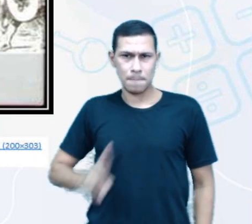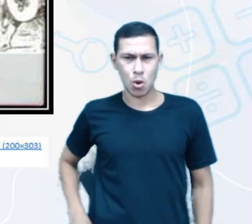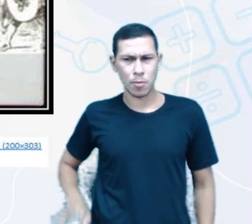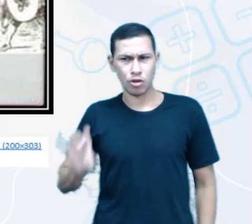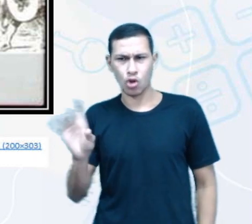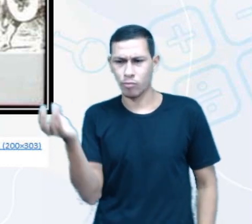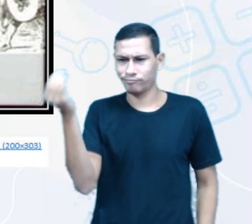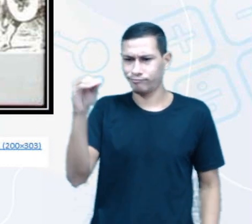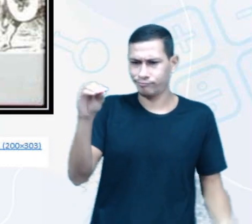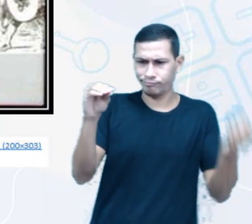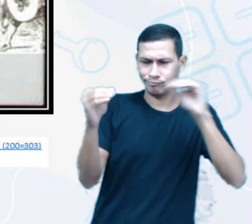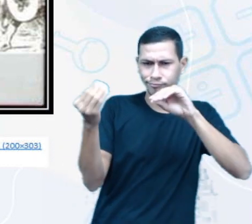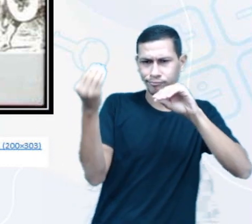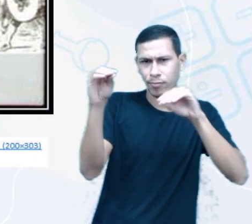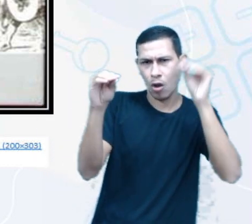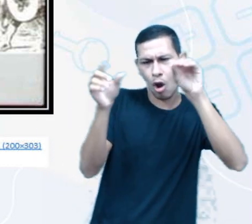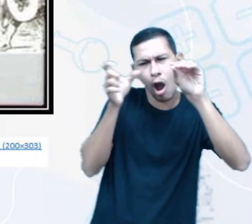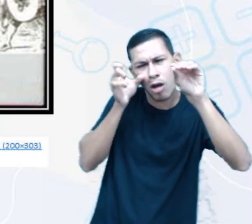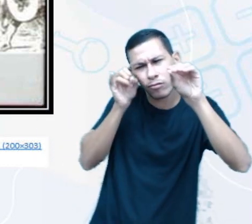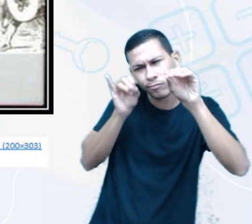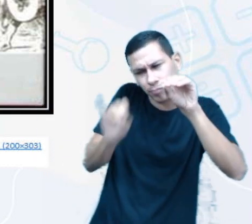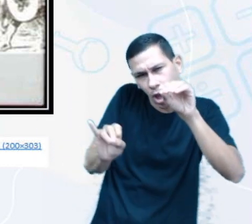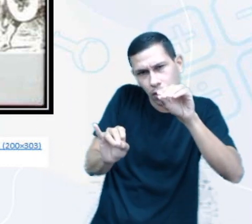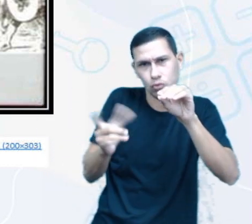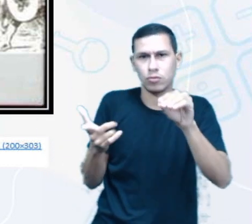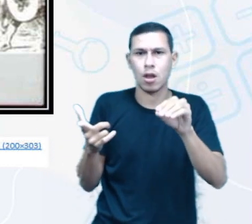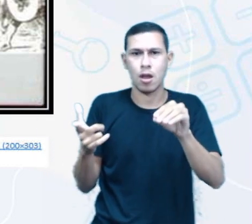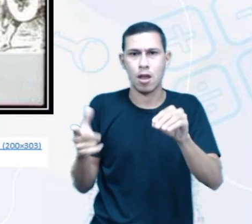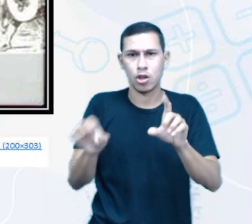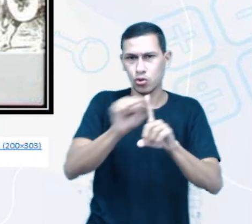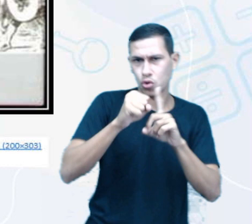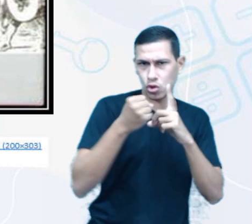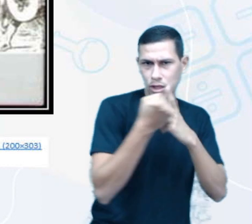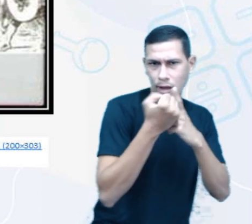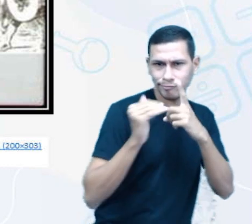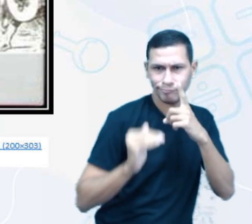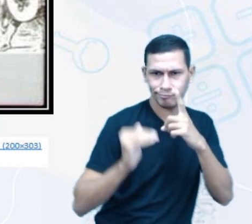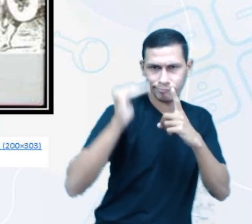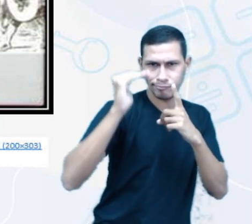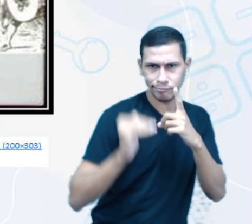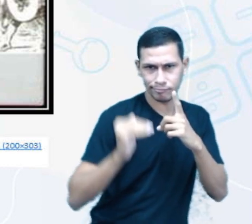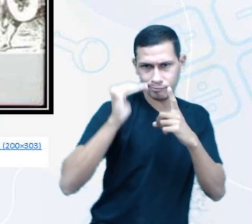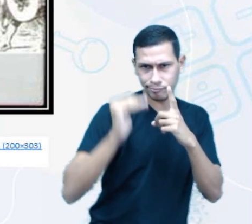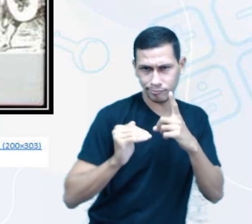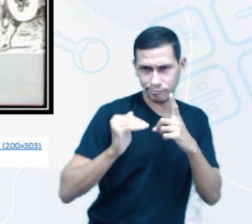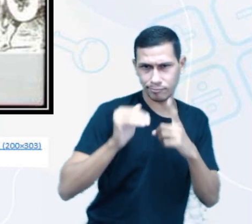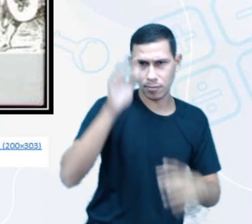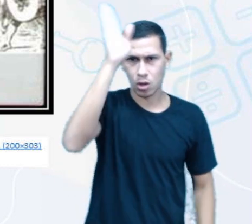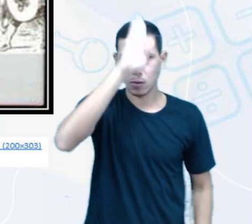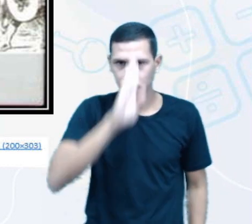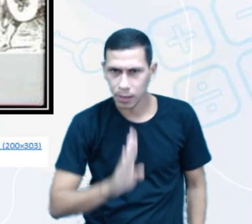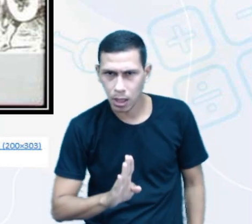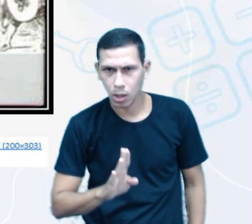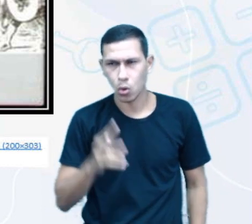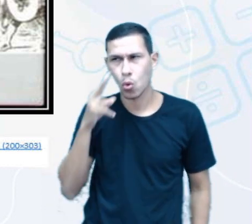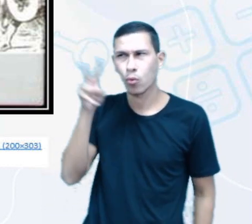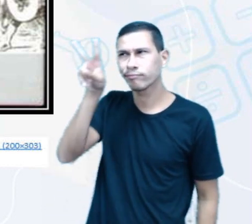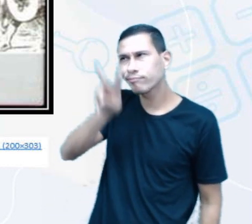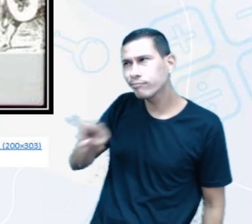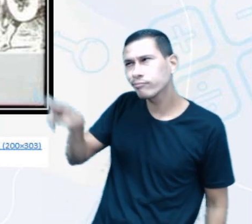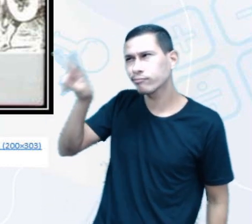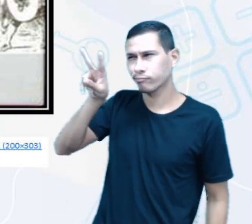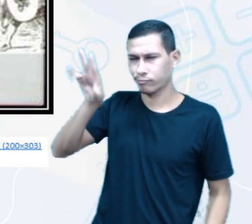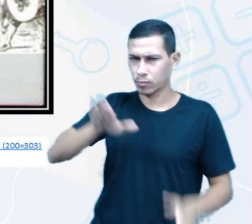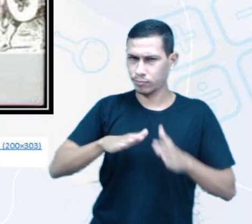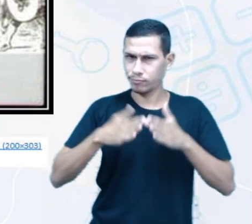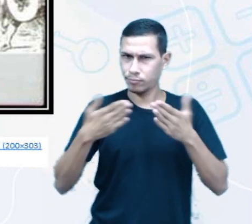os interesses e privilégios das classes dominantes do país. E aí eu trago para vocês a imagem do livro